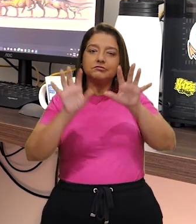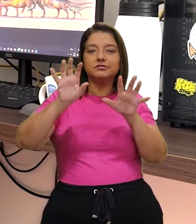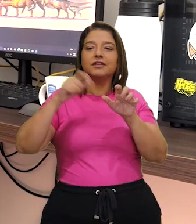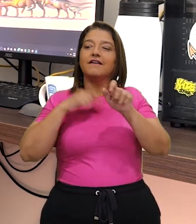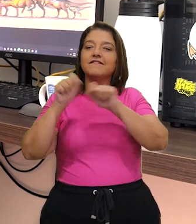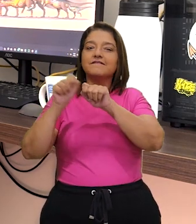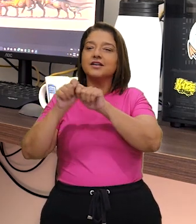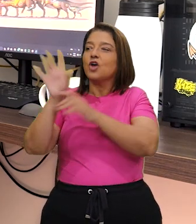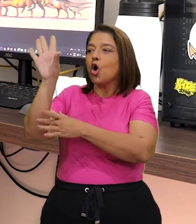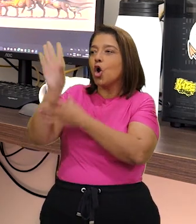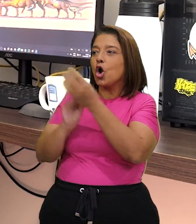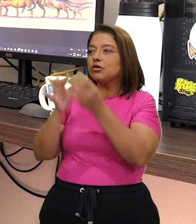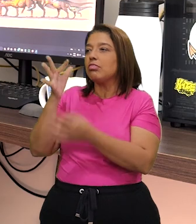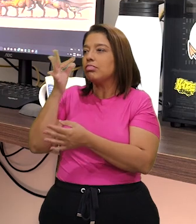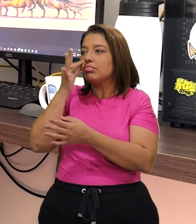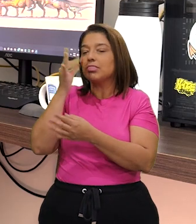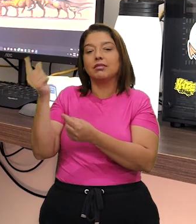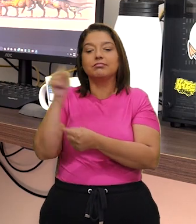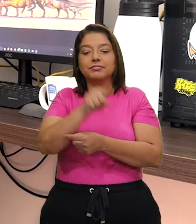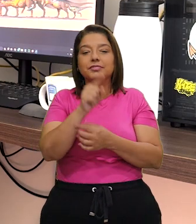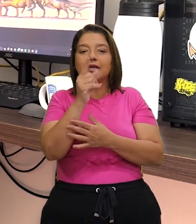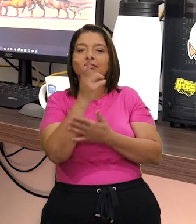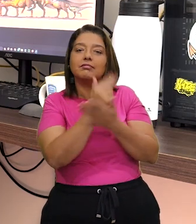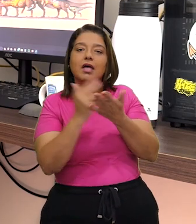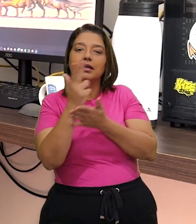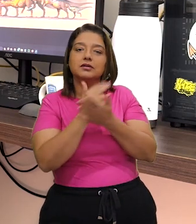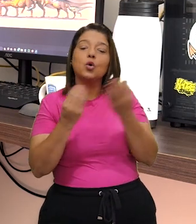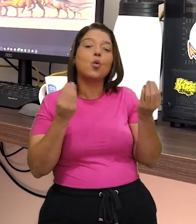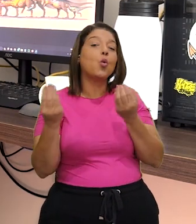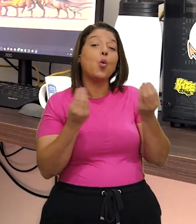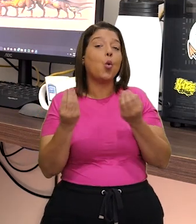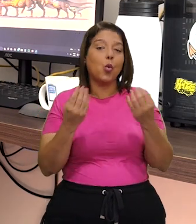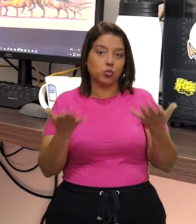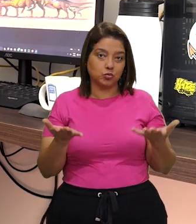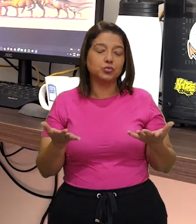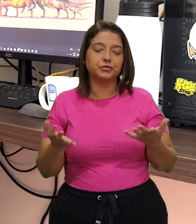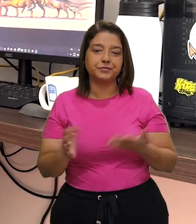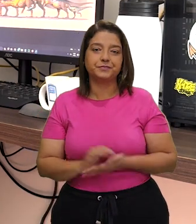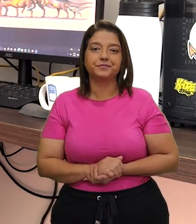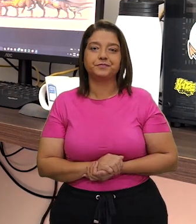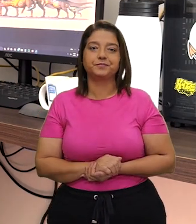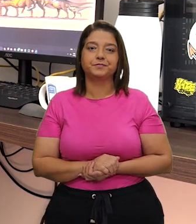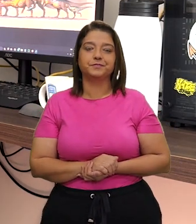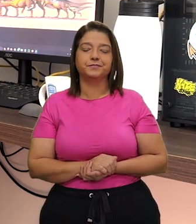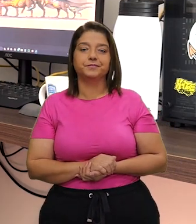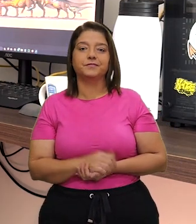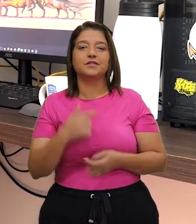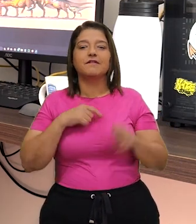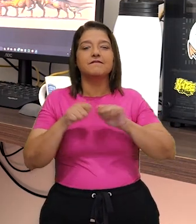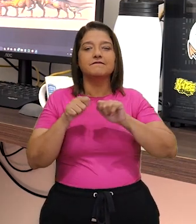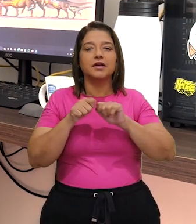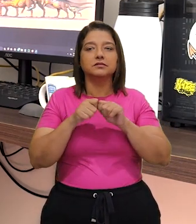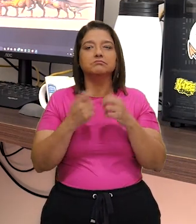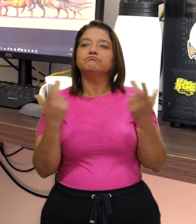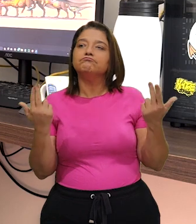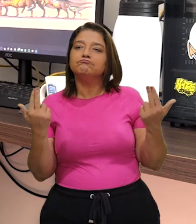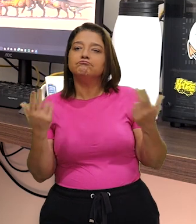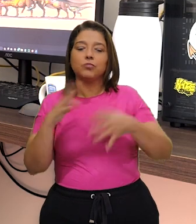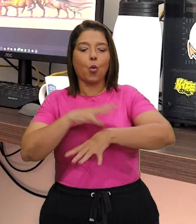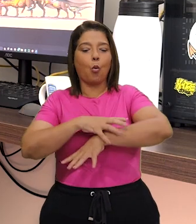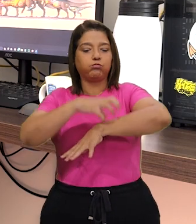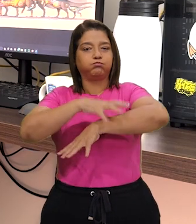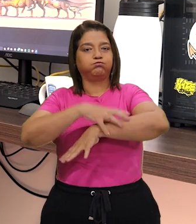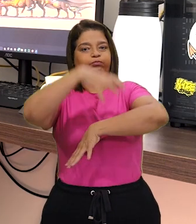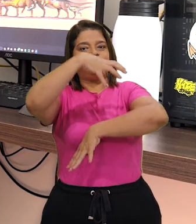num num iPad aqui num num documento digital como que seria simulada a musculatura eh o volume desse